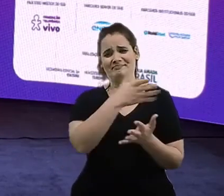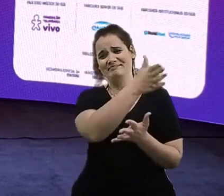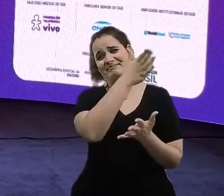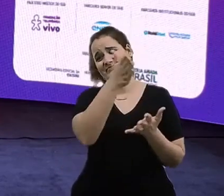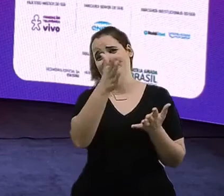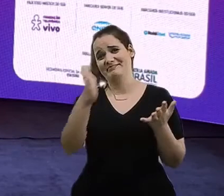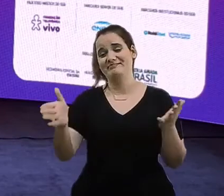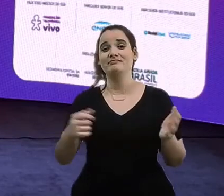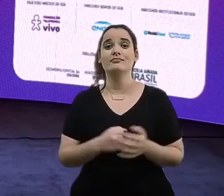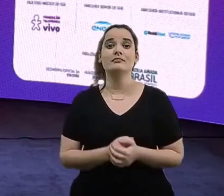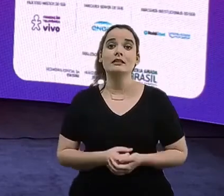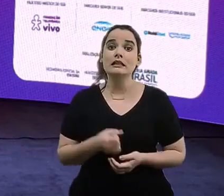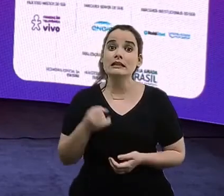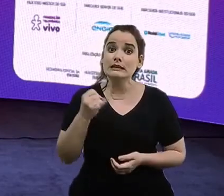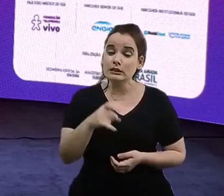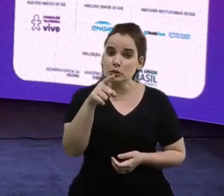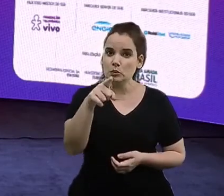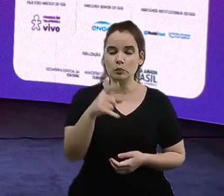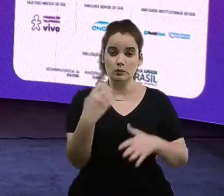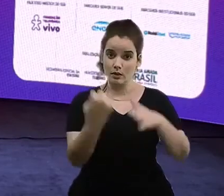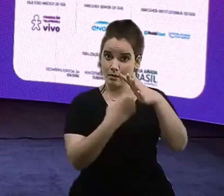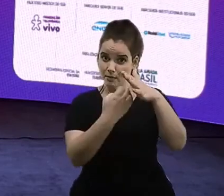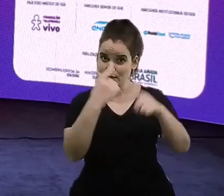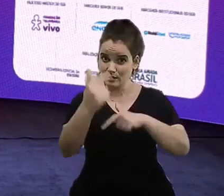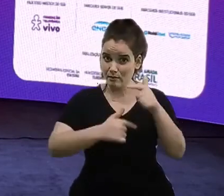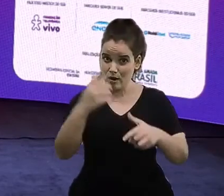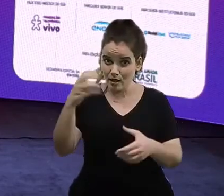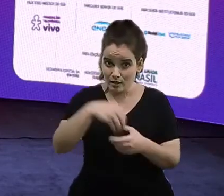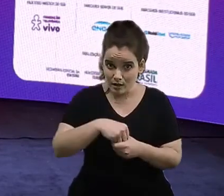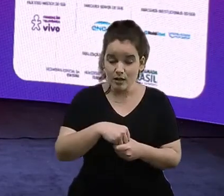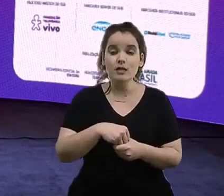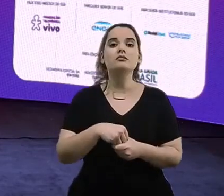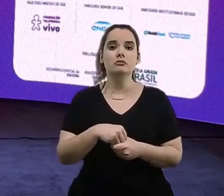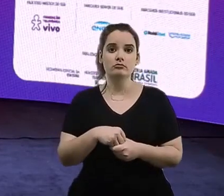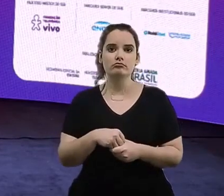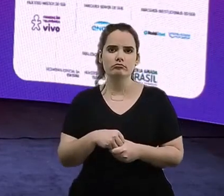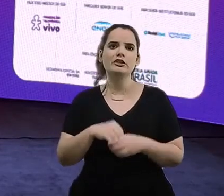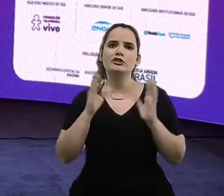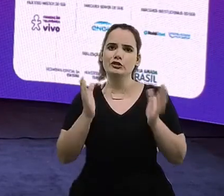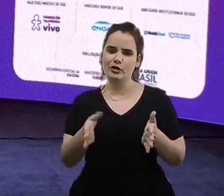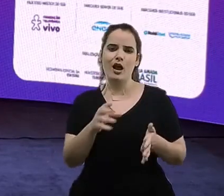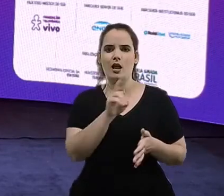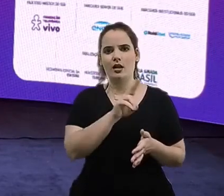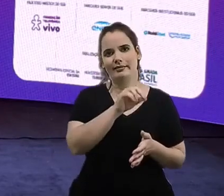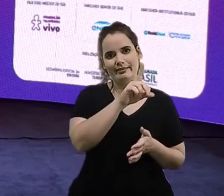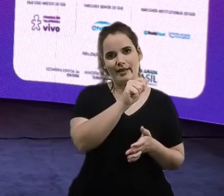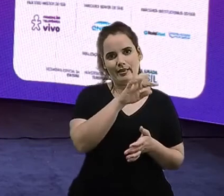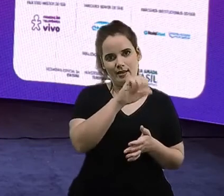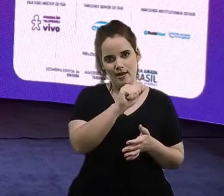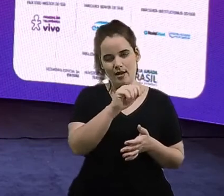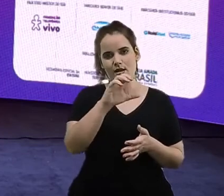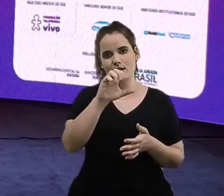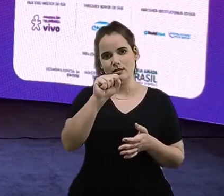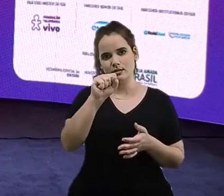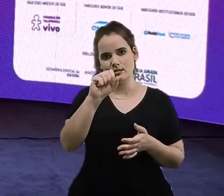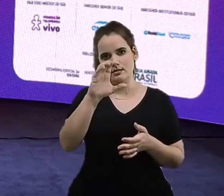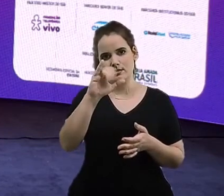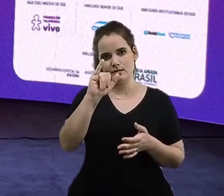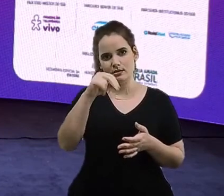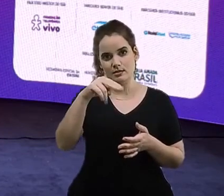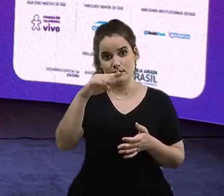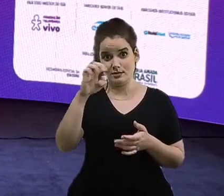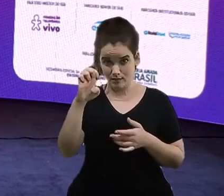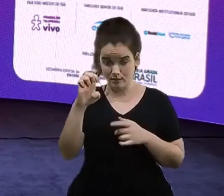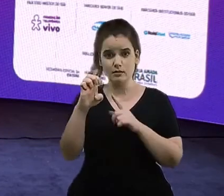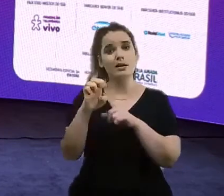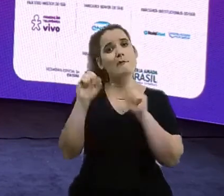a pessoa esteja numa empresa e já pertence ao mundo de Data Science, por que não sugerir como impacto social